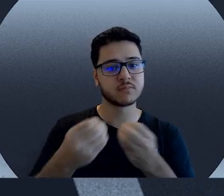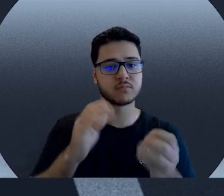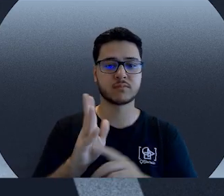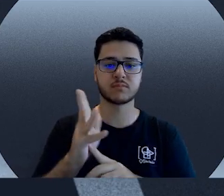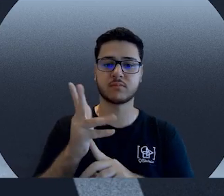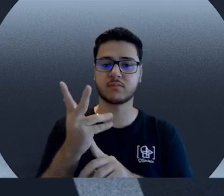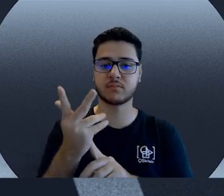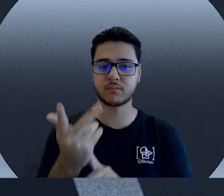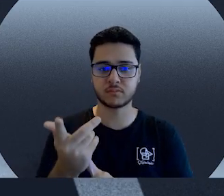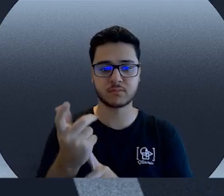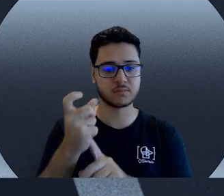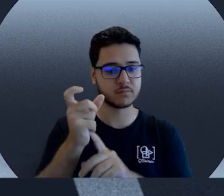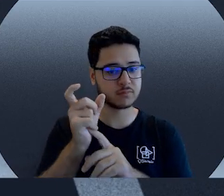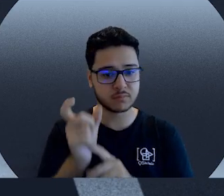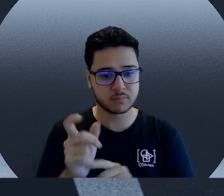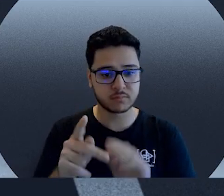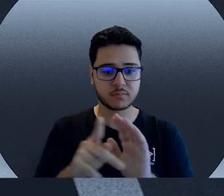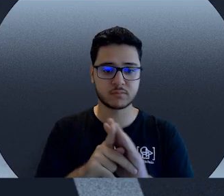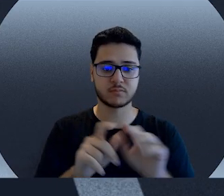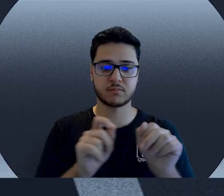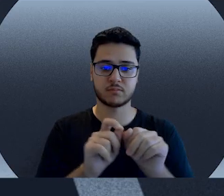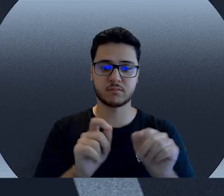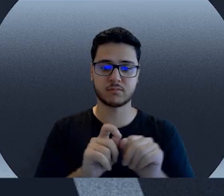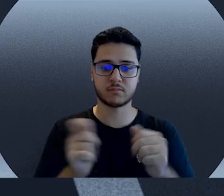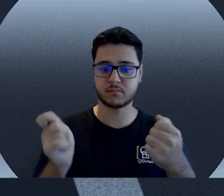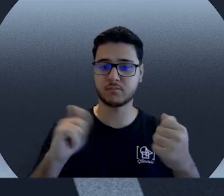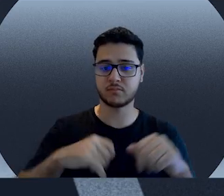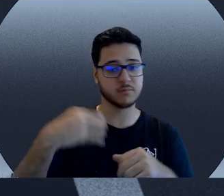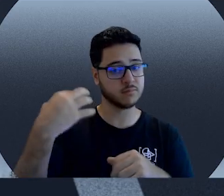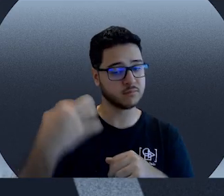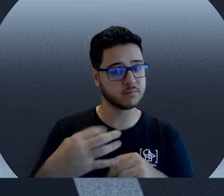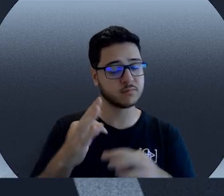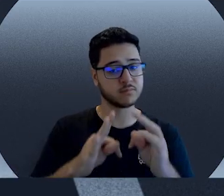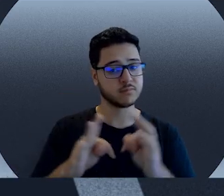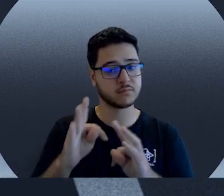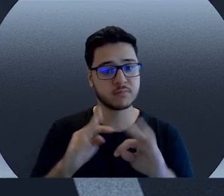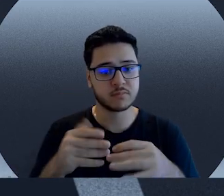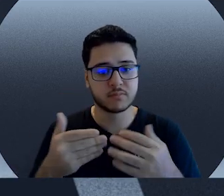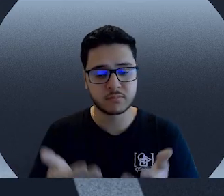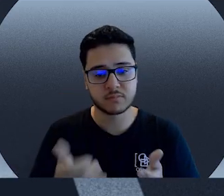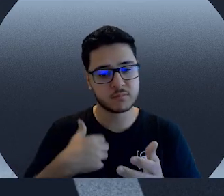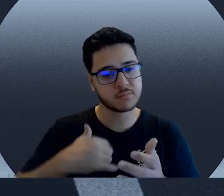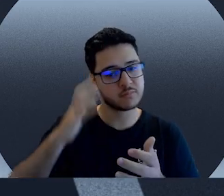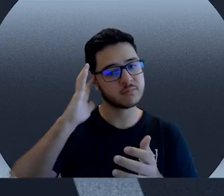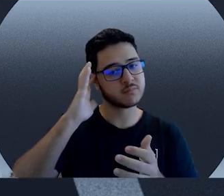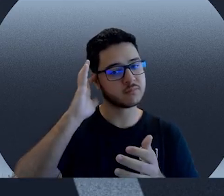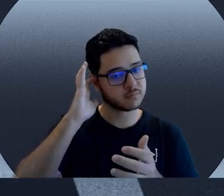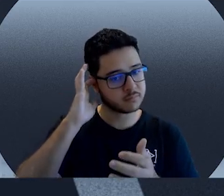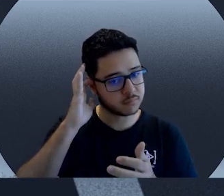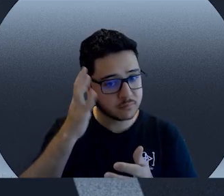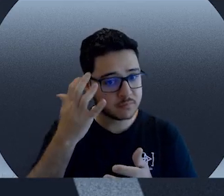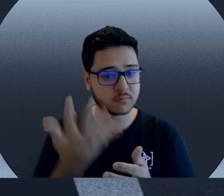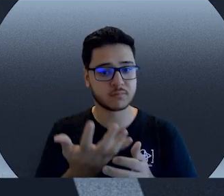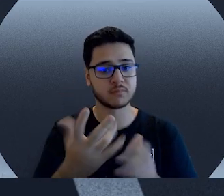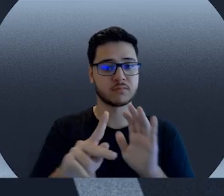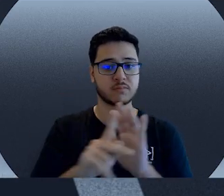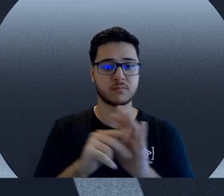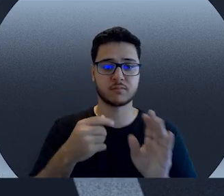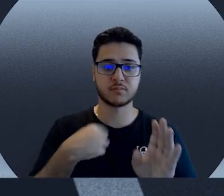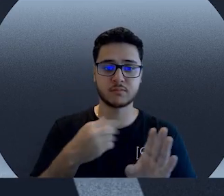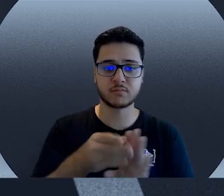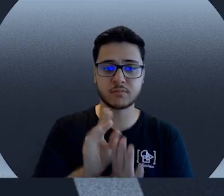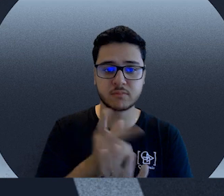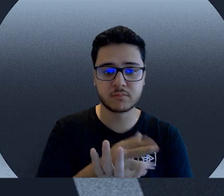contemporânea dialoga com temas sociais, ambientais e tecnológicos? Acho que eu dei algumas boas